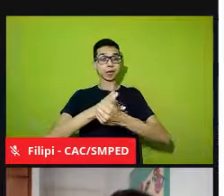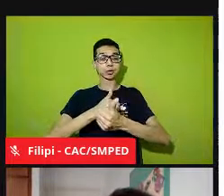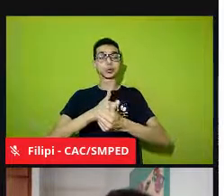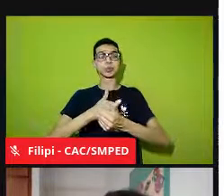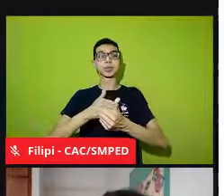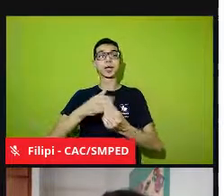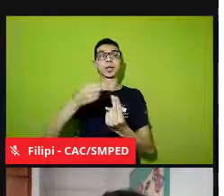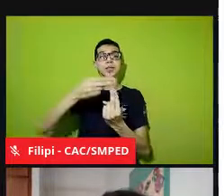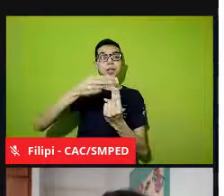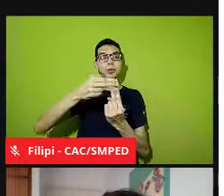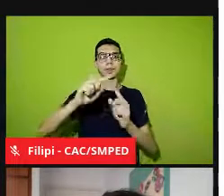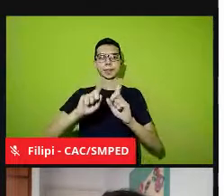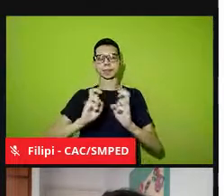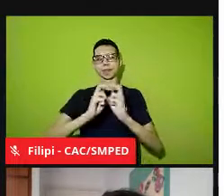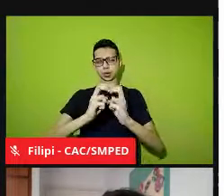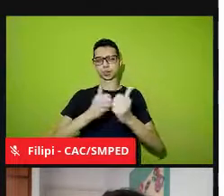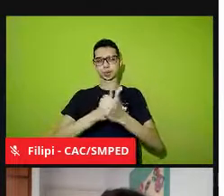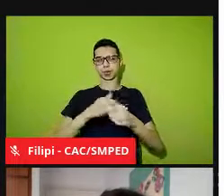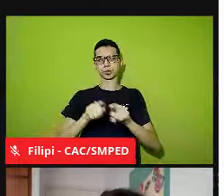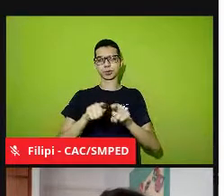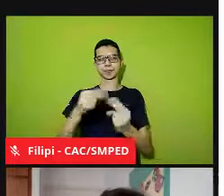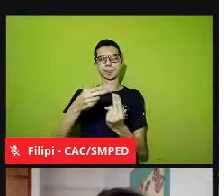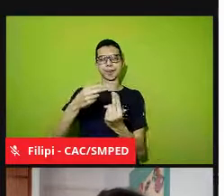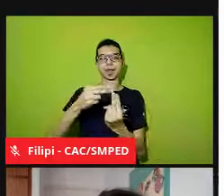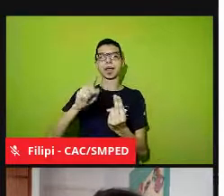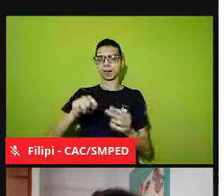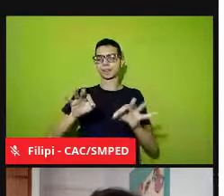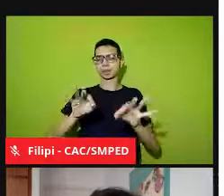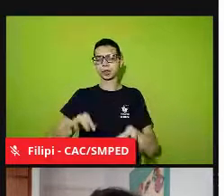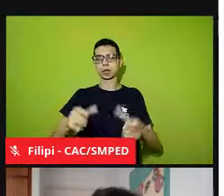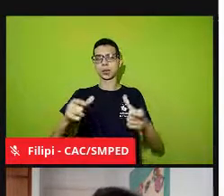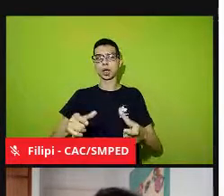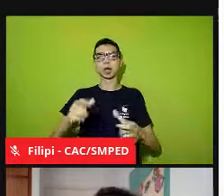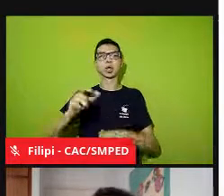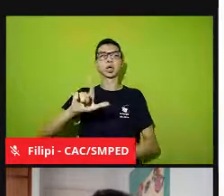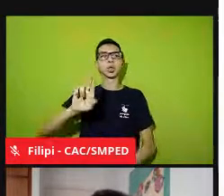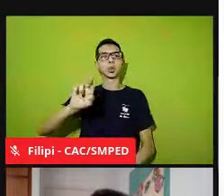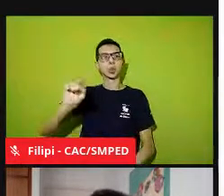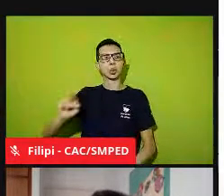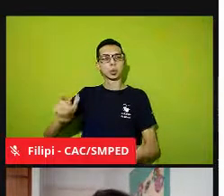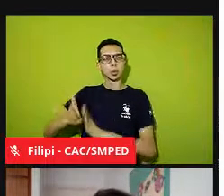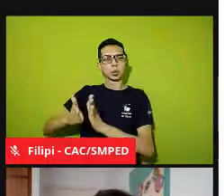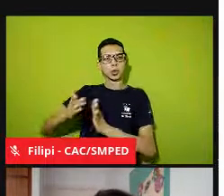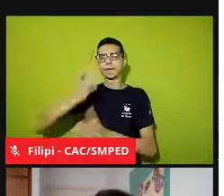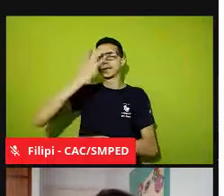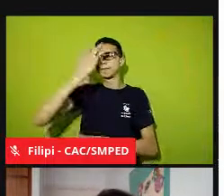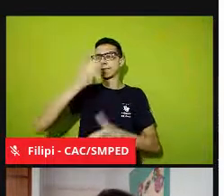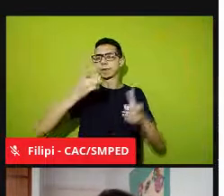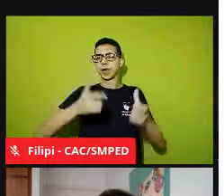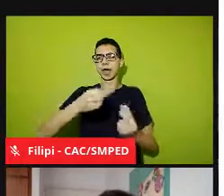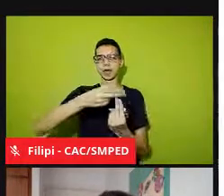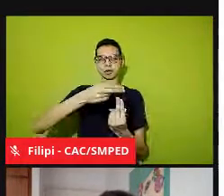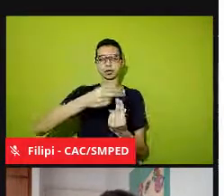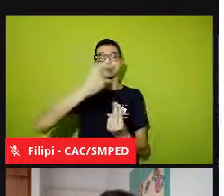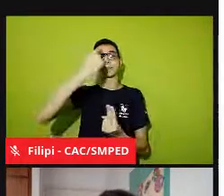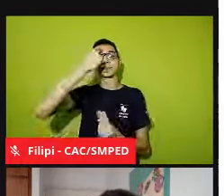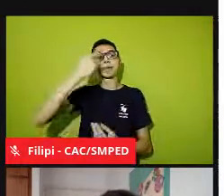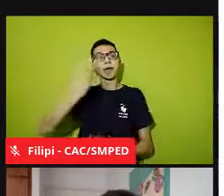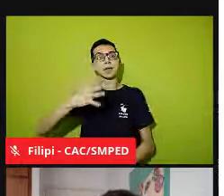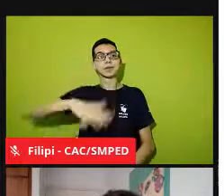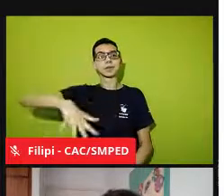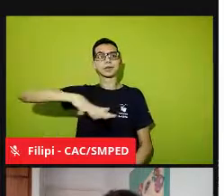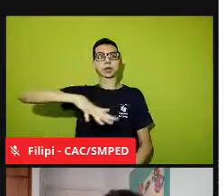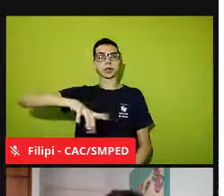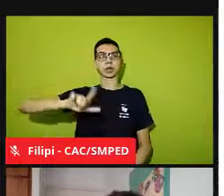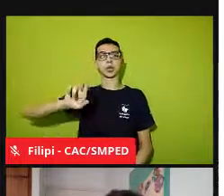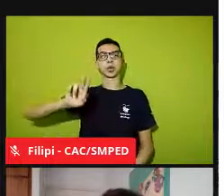é a mesma linha da Estação da Luz, então era muito fácil de chegar lá. Então a gente amplia esse território, pensar na Estação da Luz